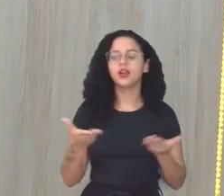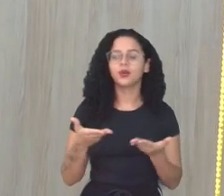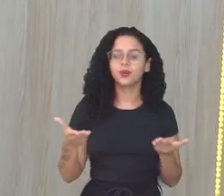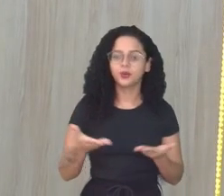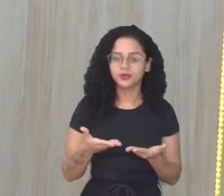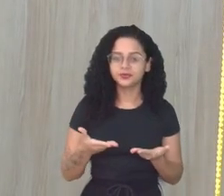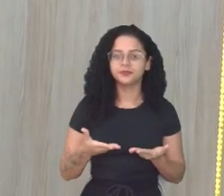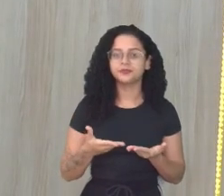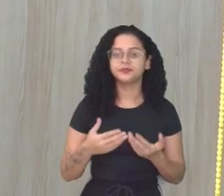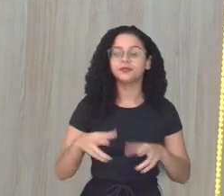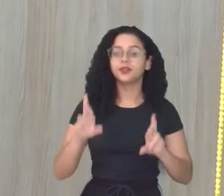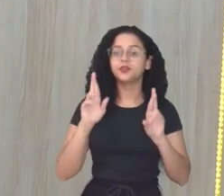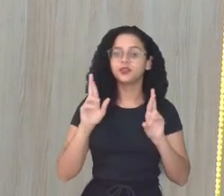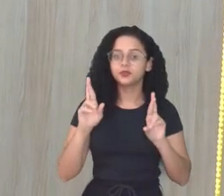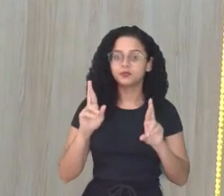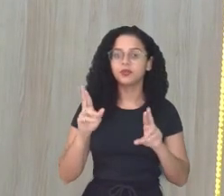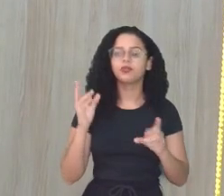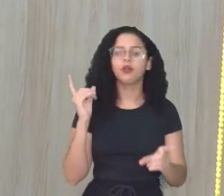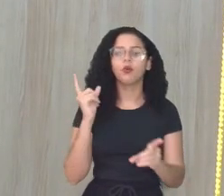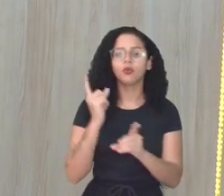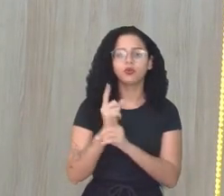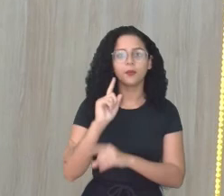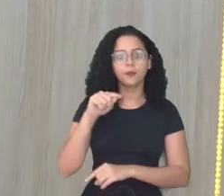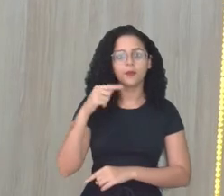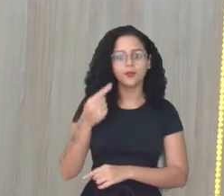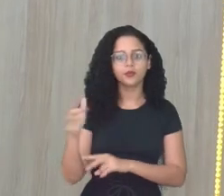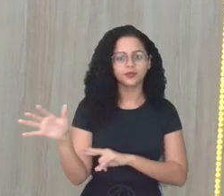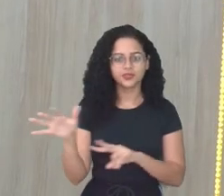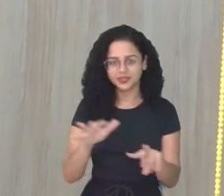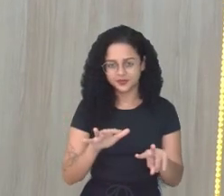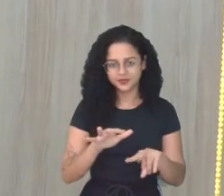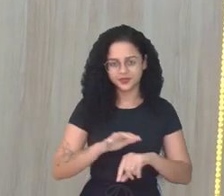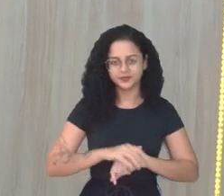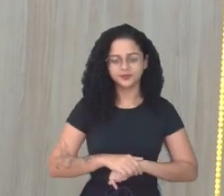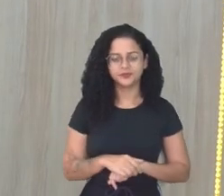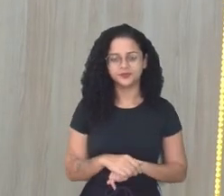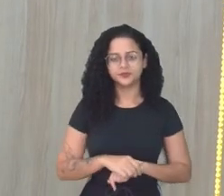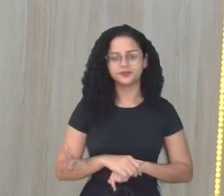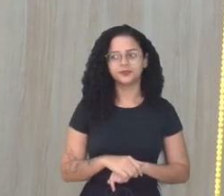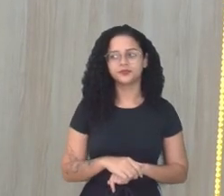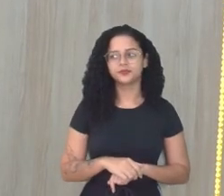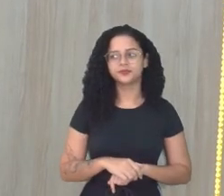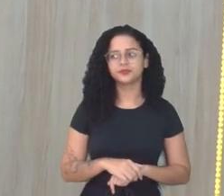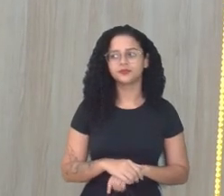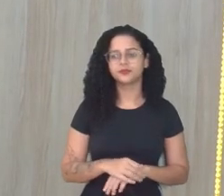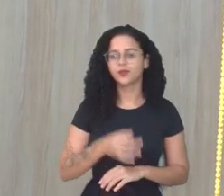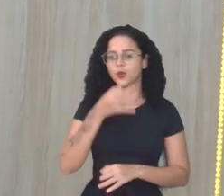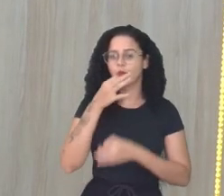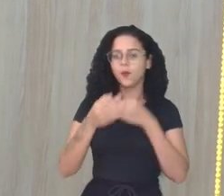agora. Espero encontrá-los na próxima semana. Coloquem alguma